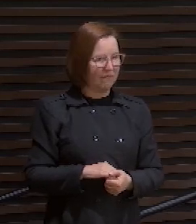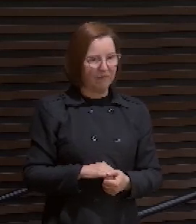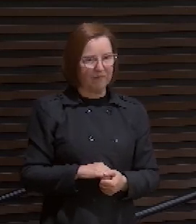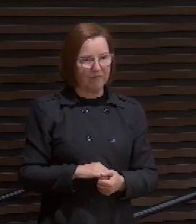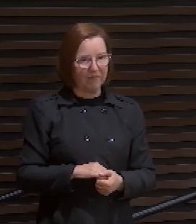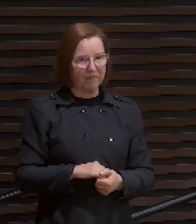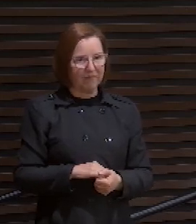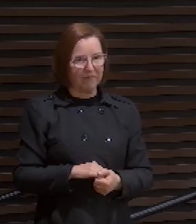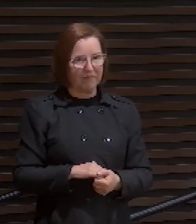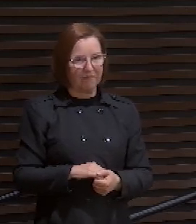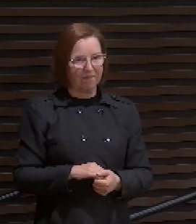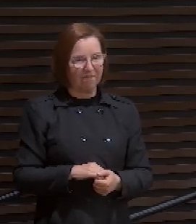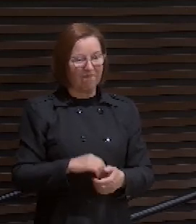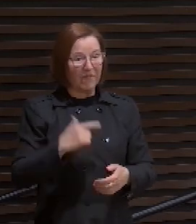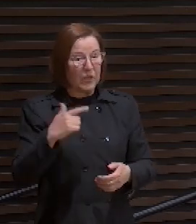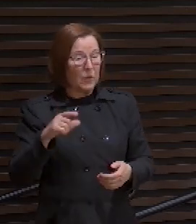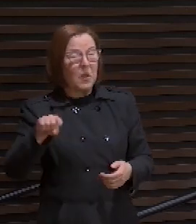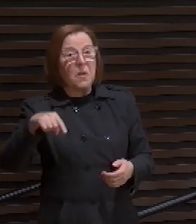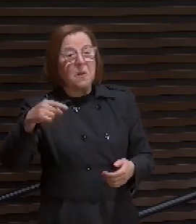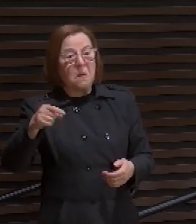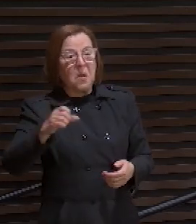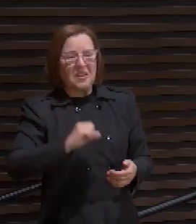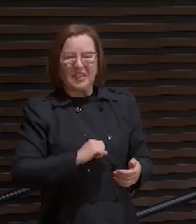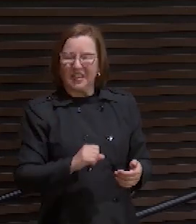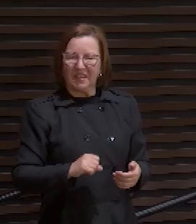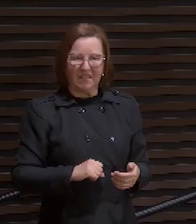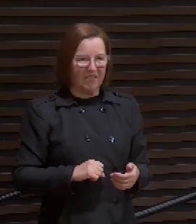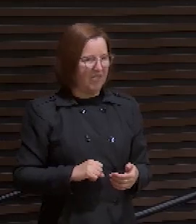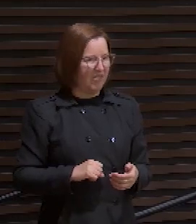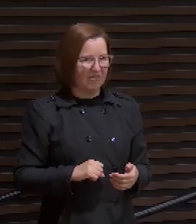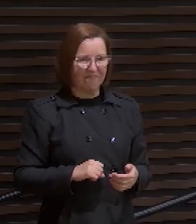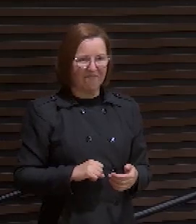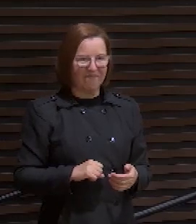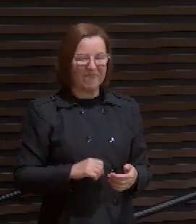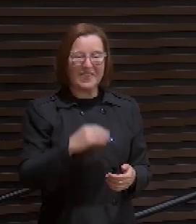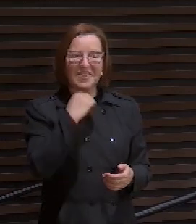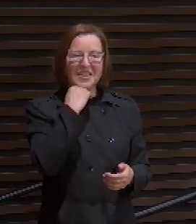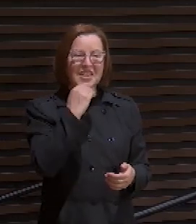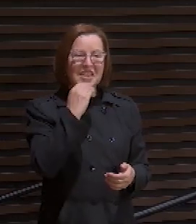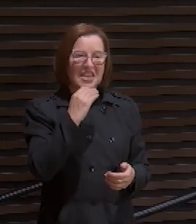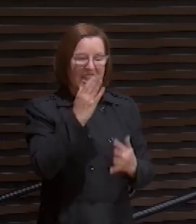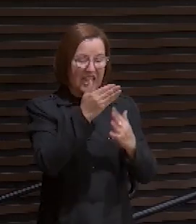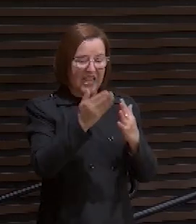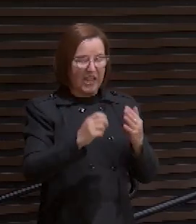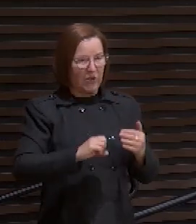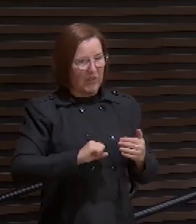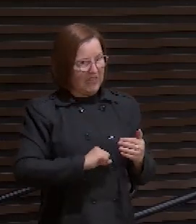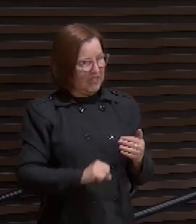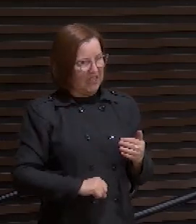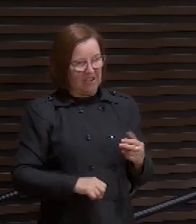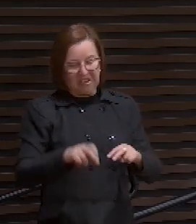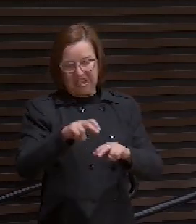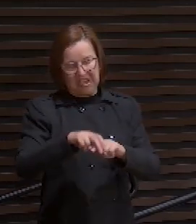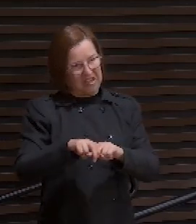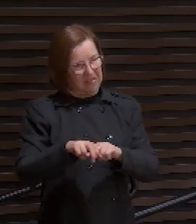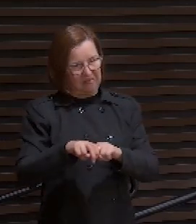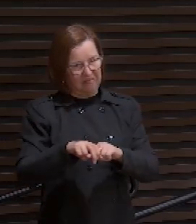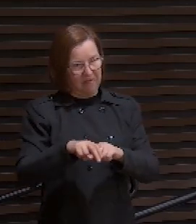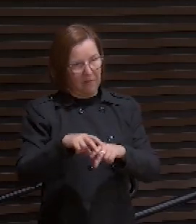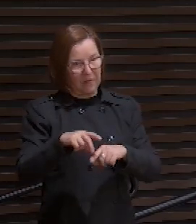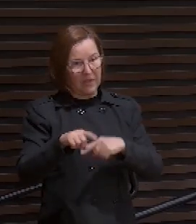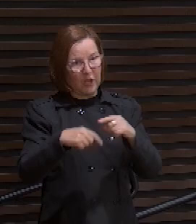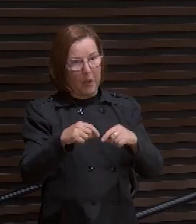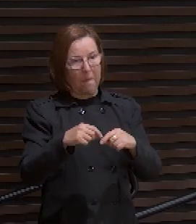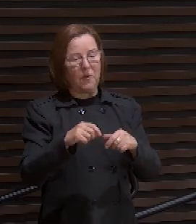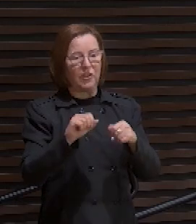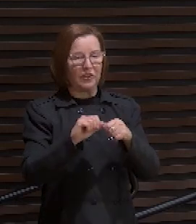Nenhum outro sumo sacerdote jamais se assentou em reconhecimento a uma obra concluída e nenhum jamais ocupou